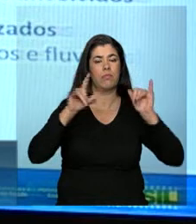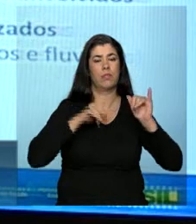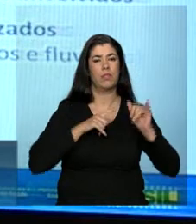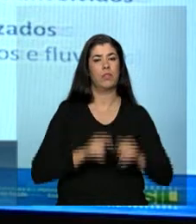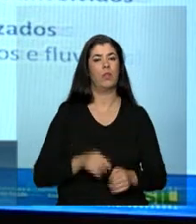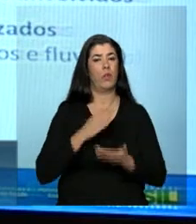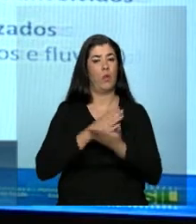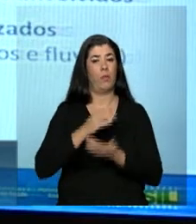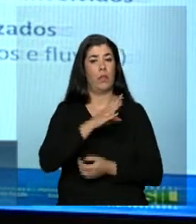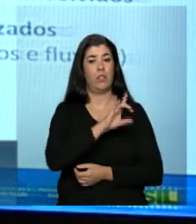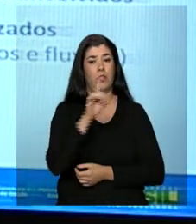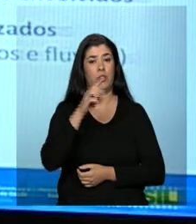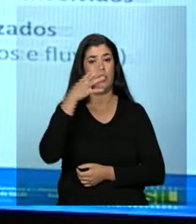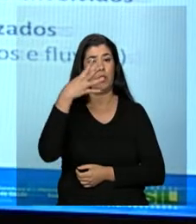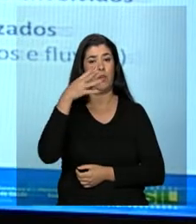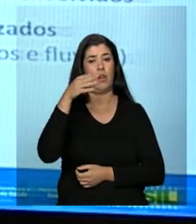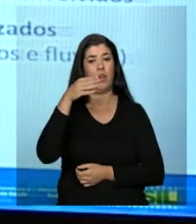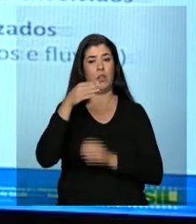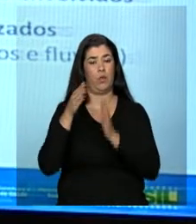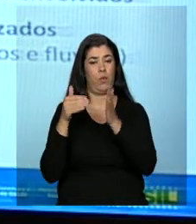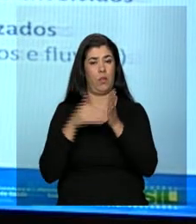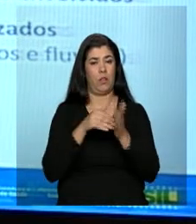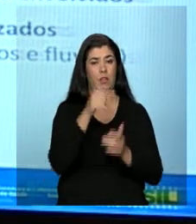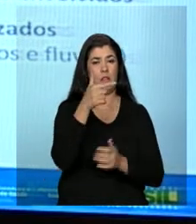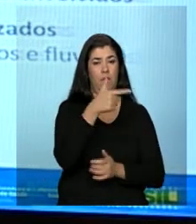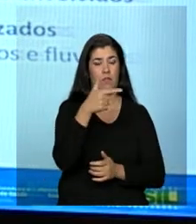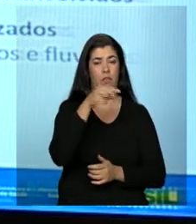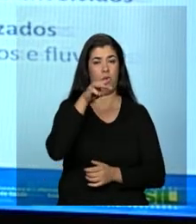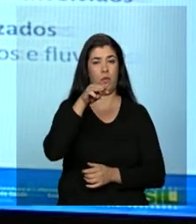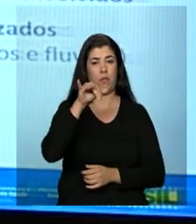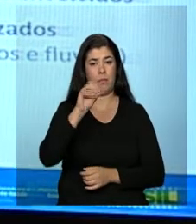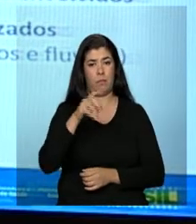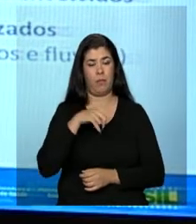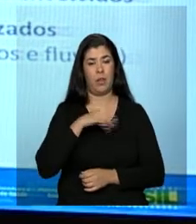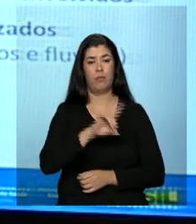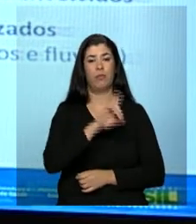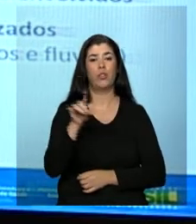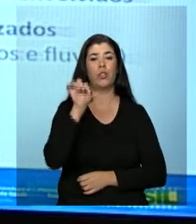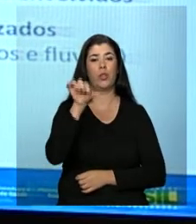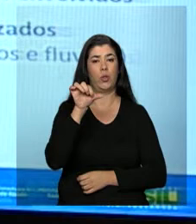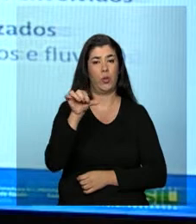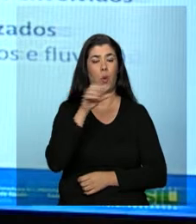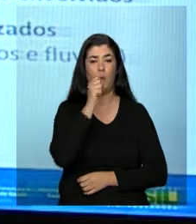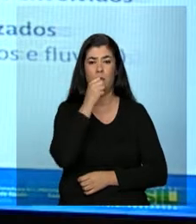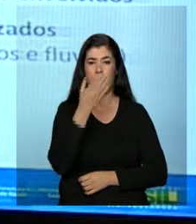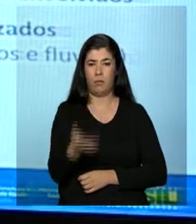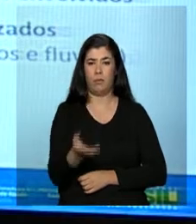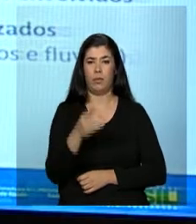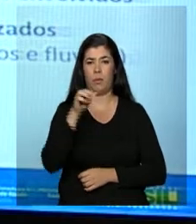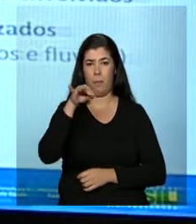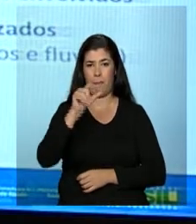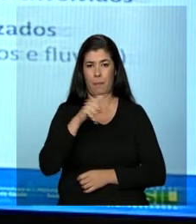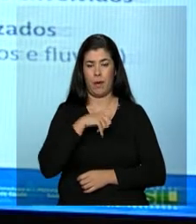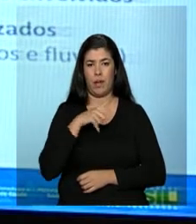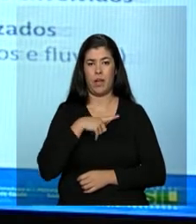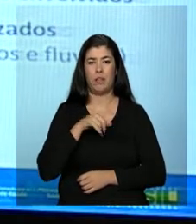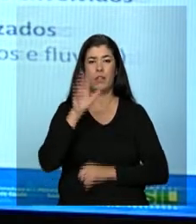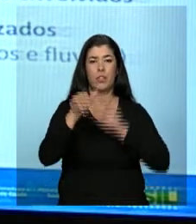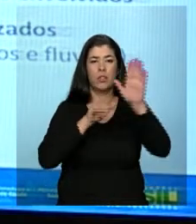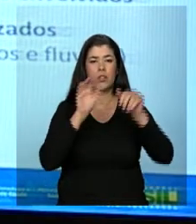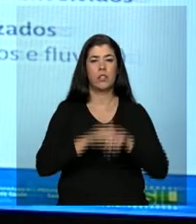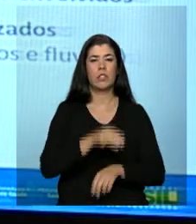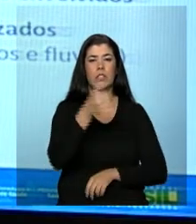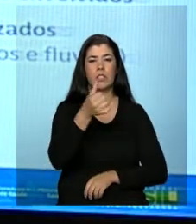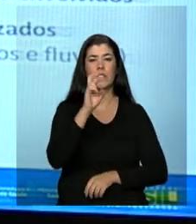estimado para 4 a 22 de maio, com um grande dia de mobilização no dia 9, no sábado, onde serão envolvidos 65